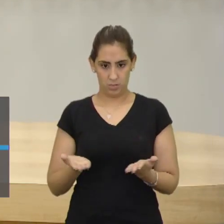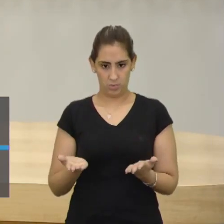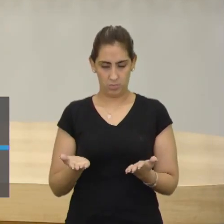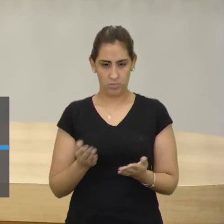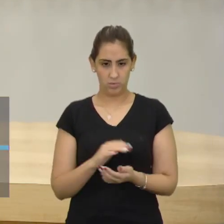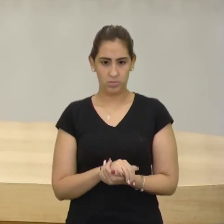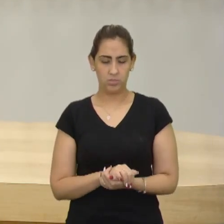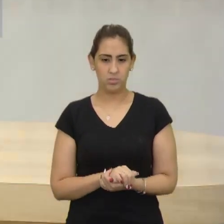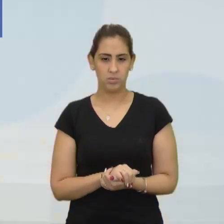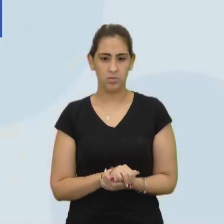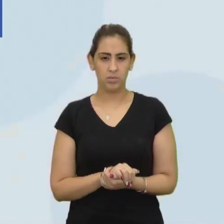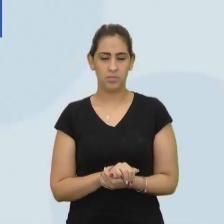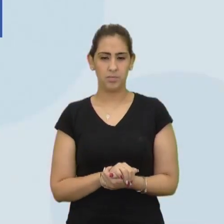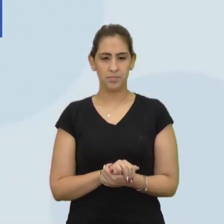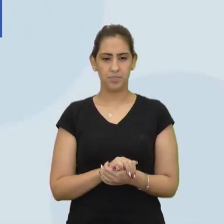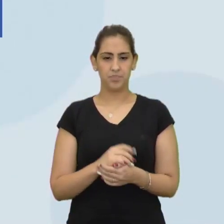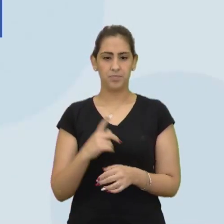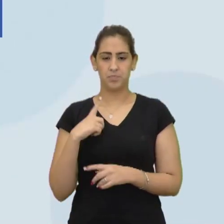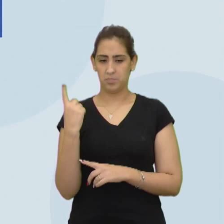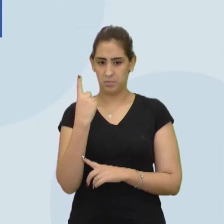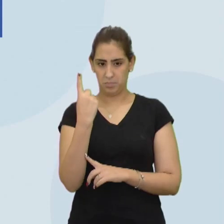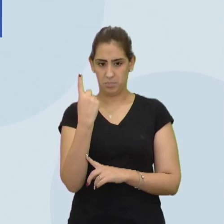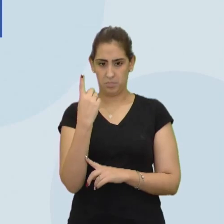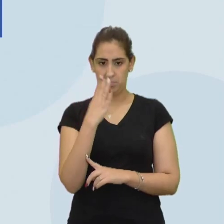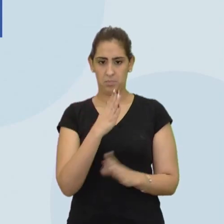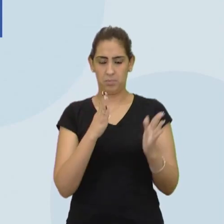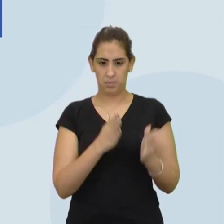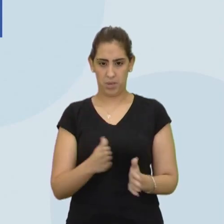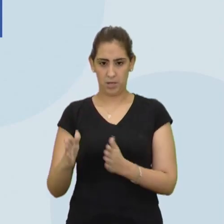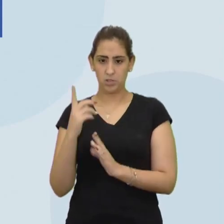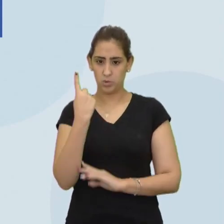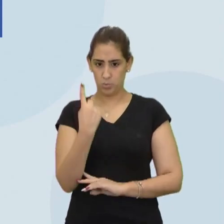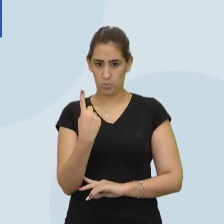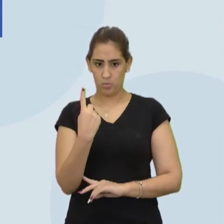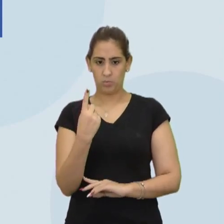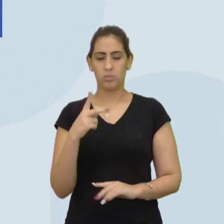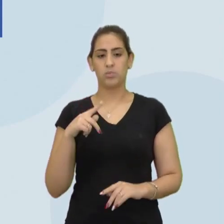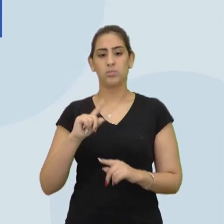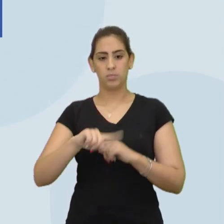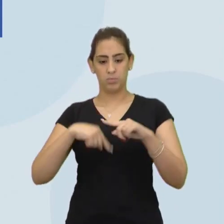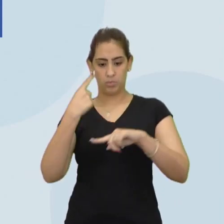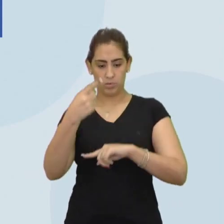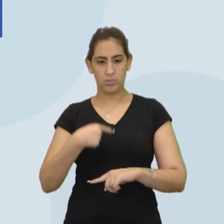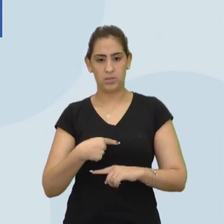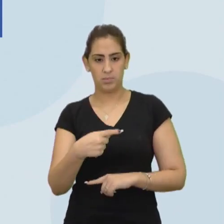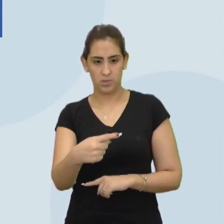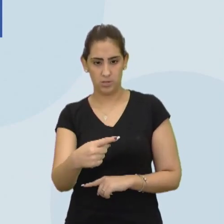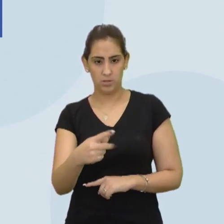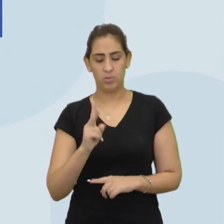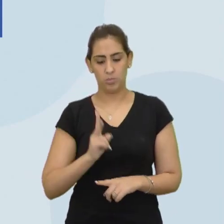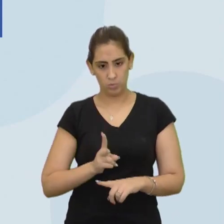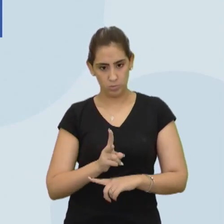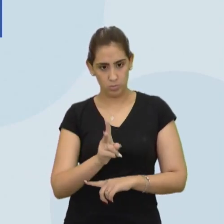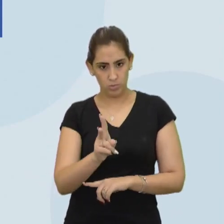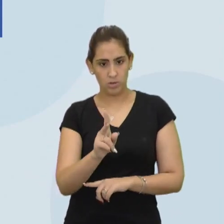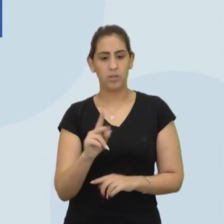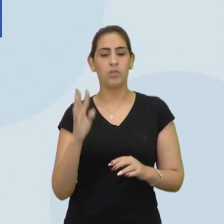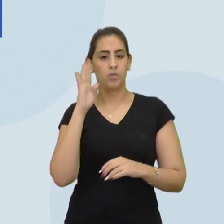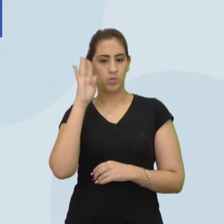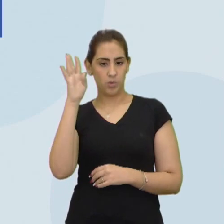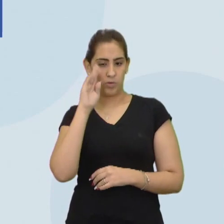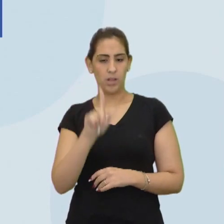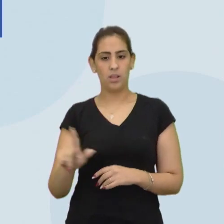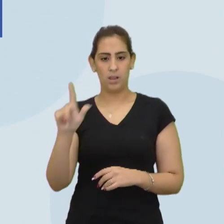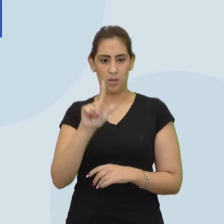e Literatura, parte 1, e na próxima semana daremos prosseguimento a esta habilidade com Filosofia e Literatura,